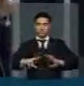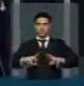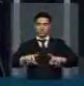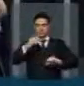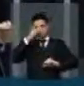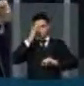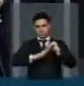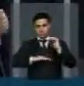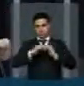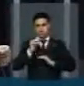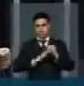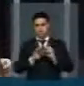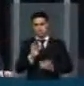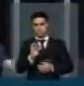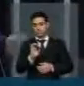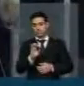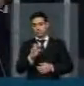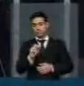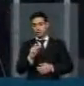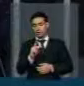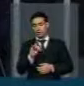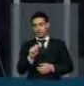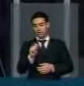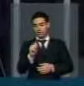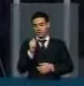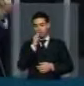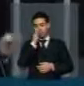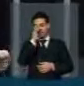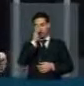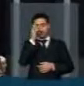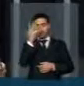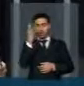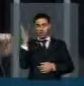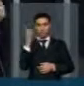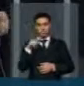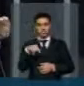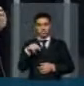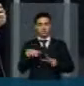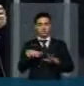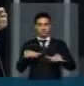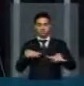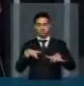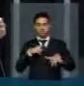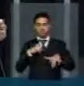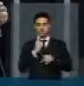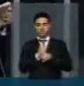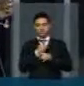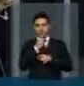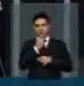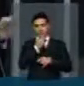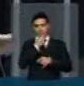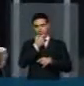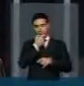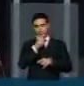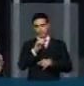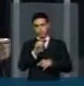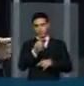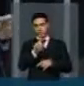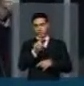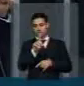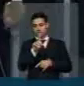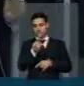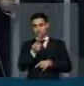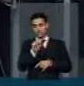A terapia floral é uma terapia vibracional, descoberta pelo inglês Edward Bach,